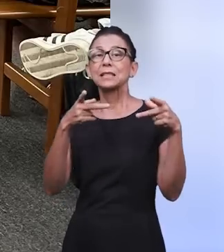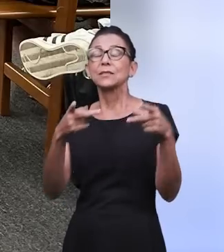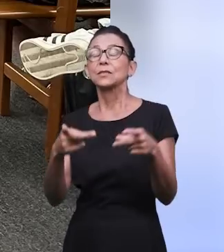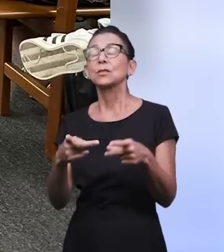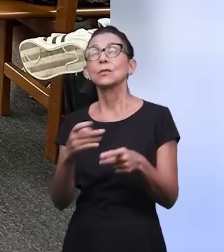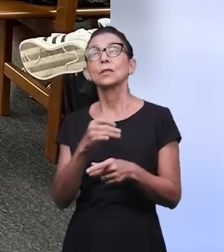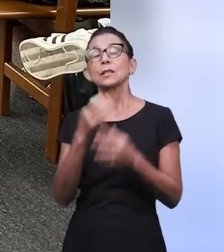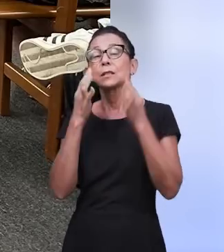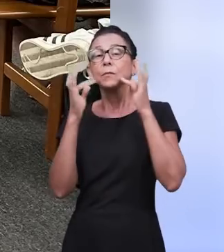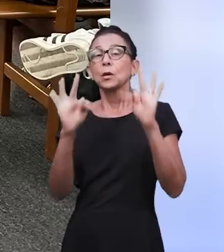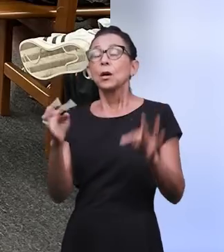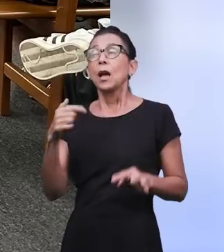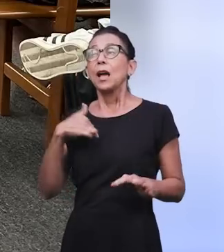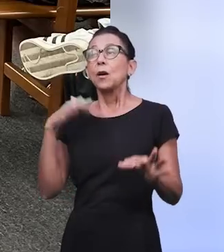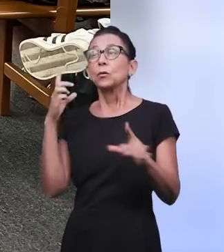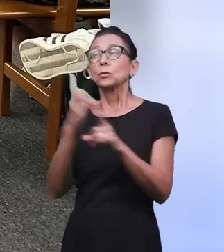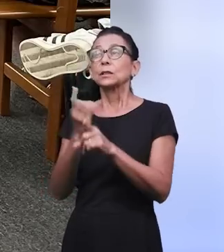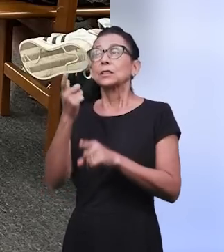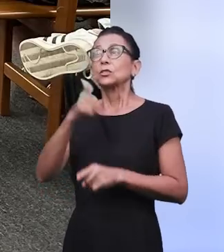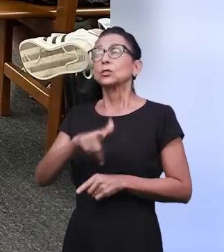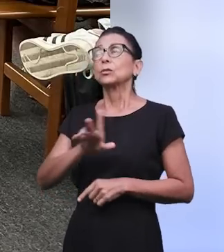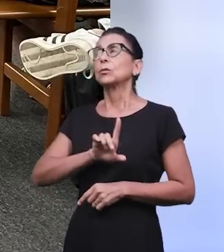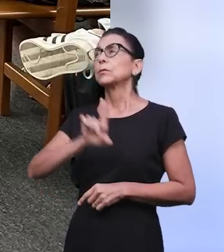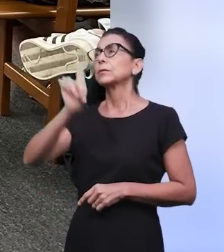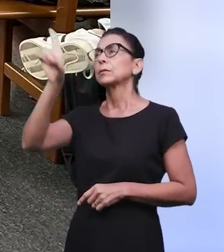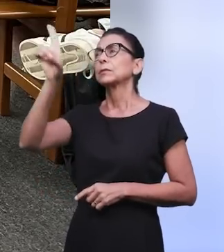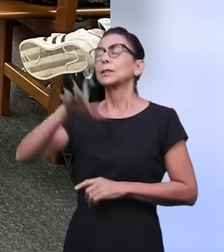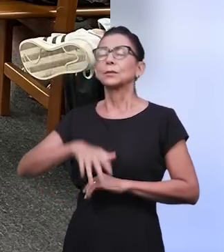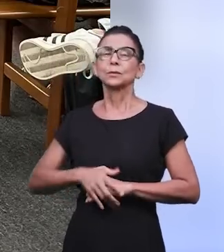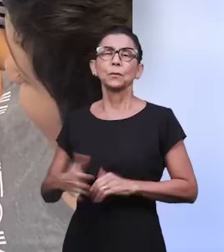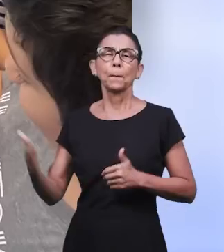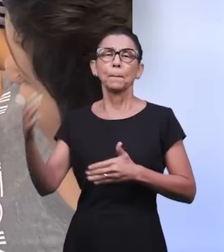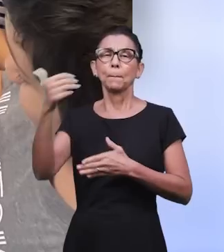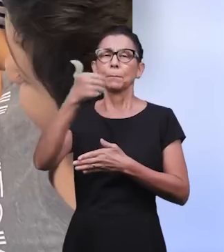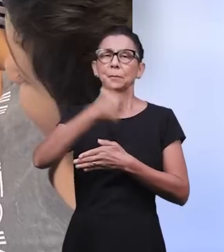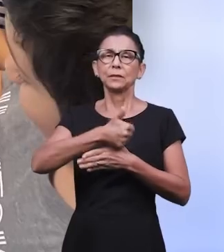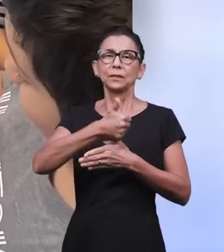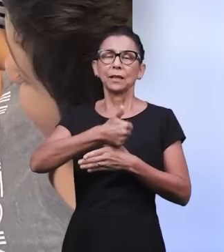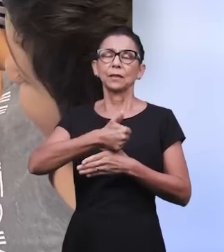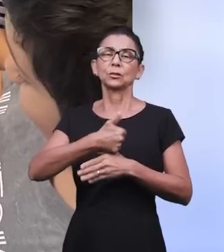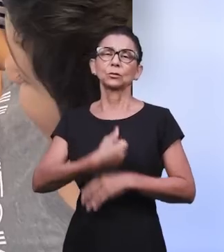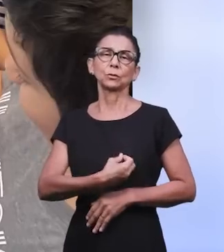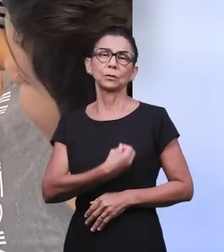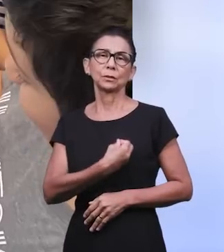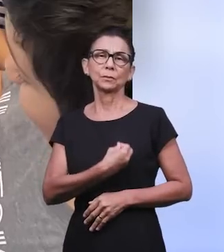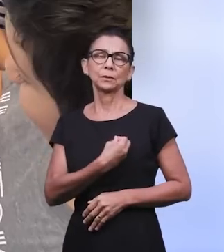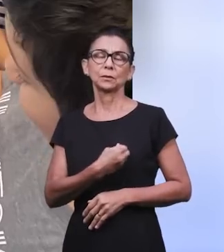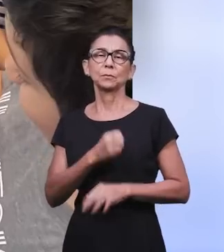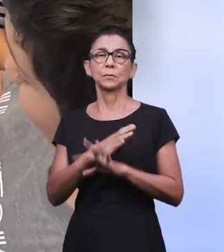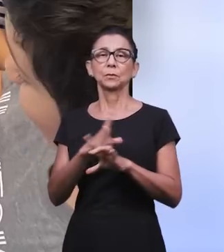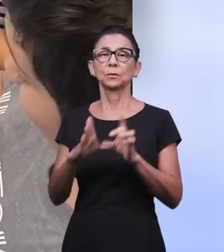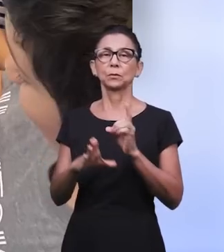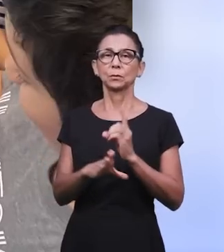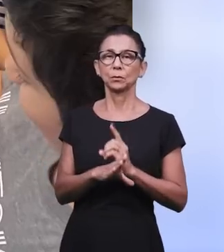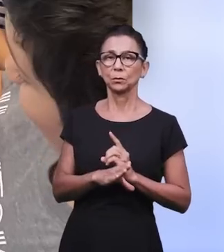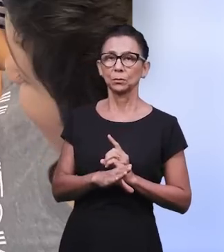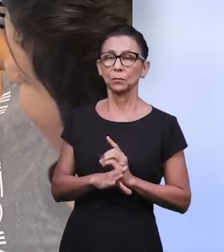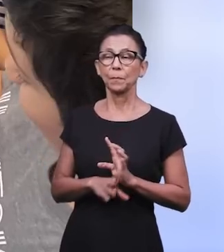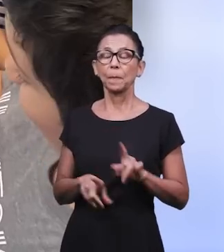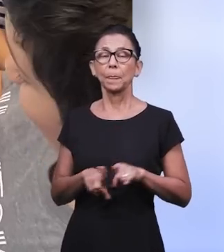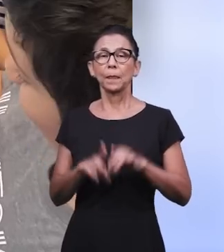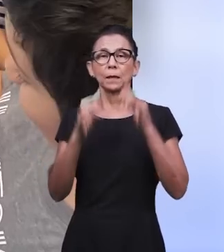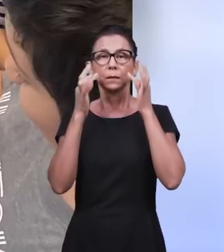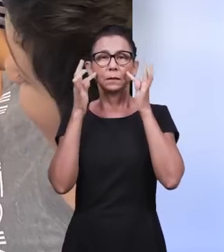Deus novamente e que foi um privilégio participar deste culto. O pastor Tarcísio Melo ainda compartilhou fotos